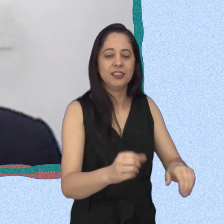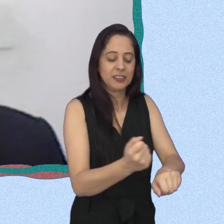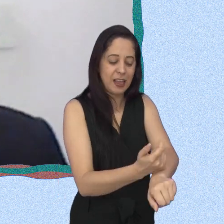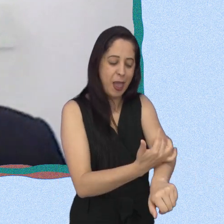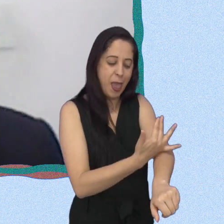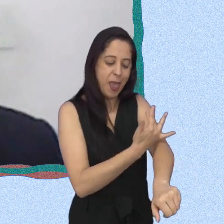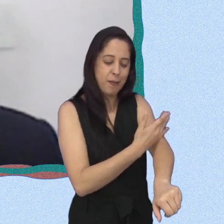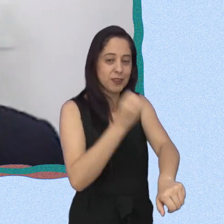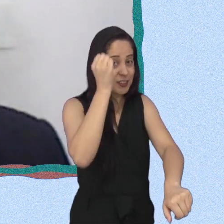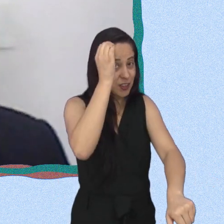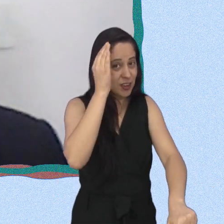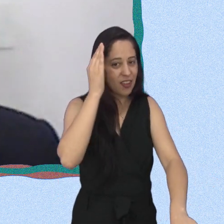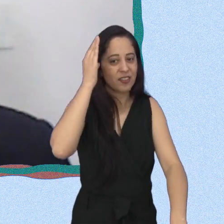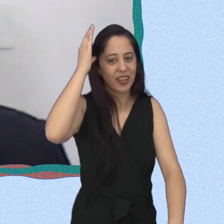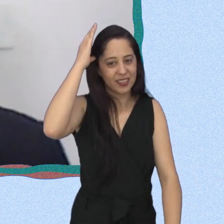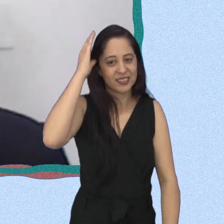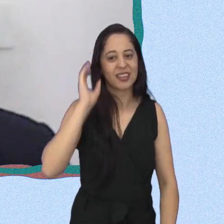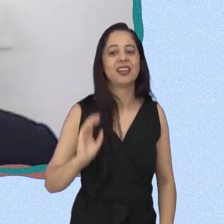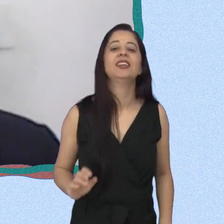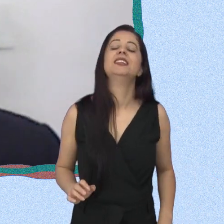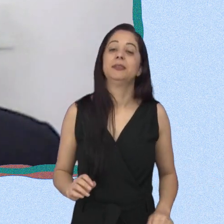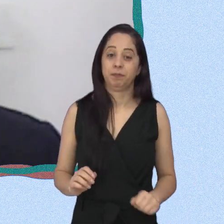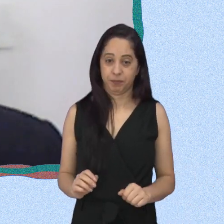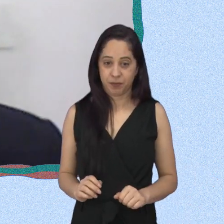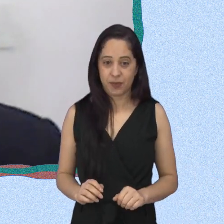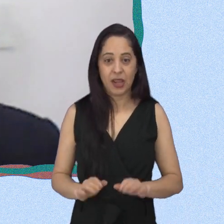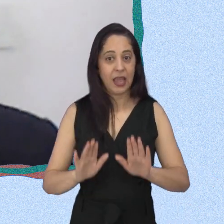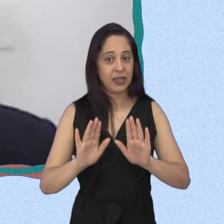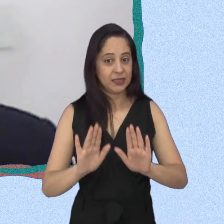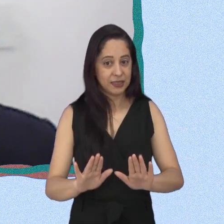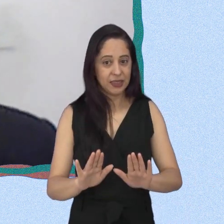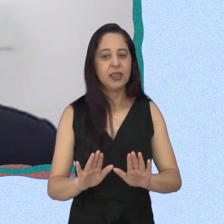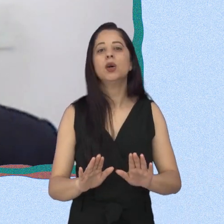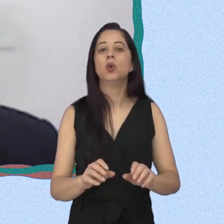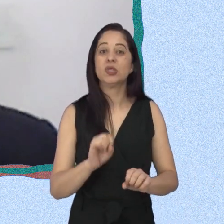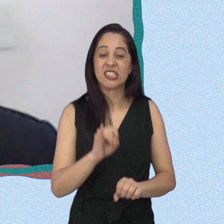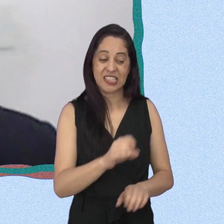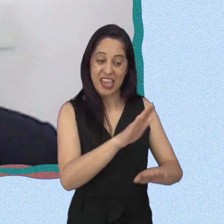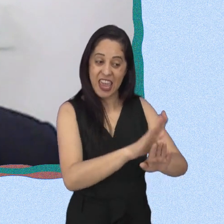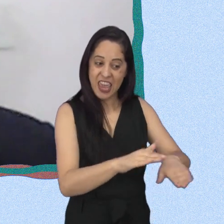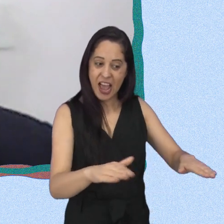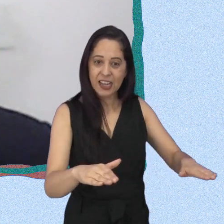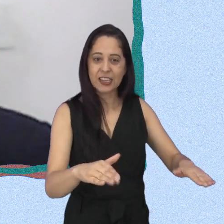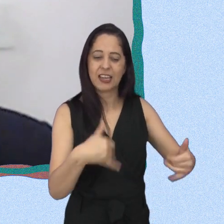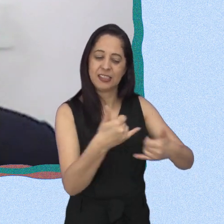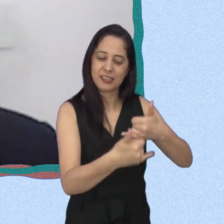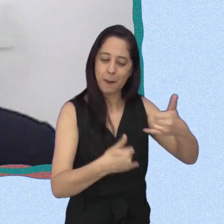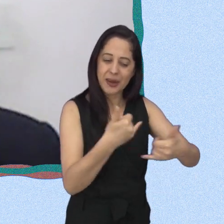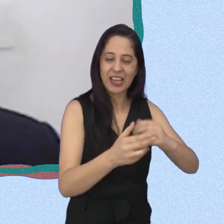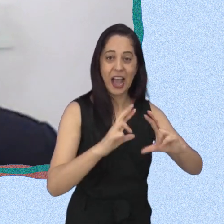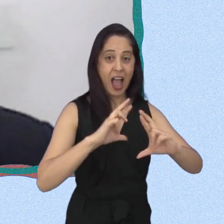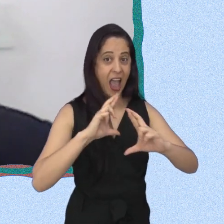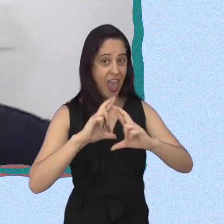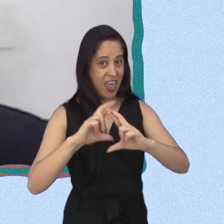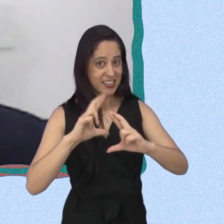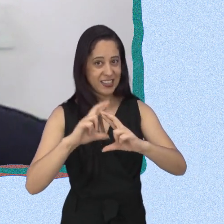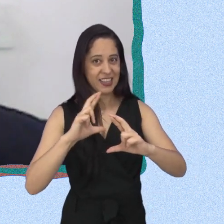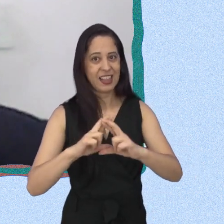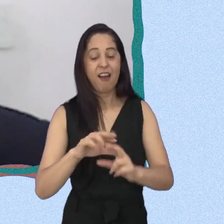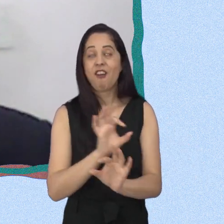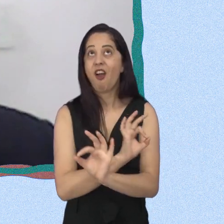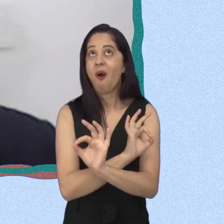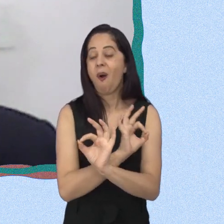tempo. Então aí nós precisamos pensar, construir os próprios brinquedos, material reciclável